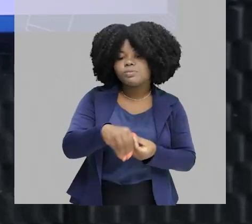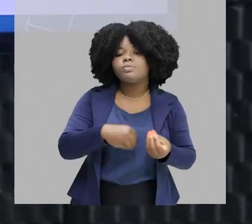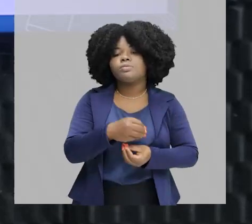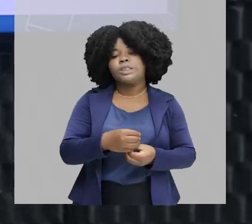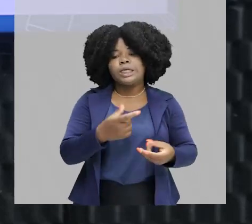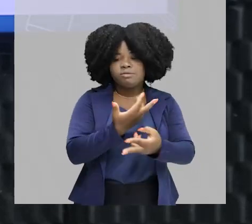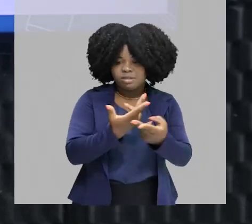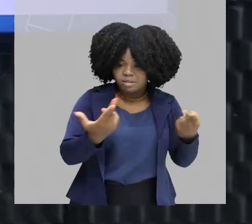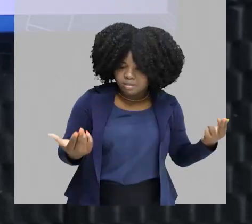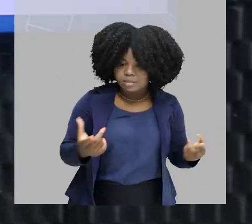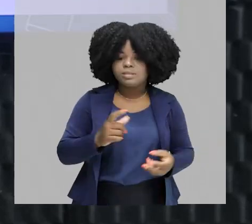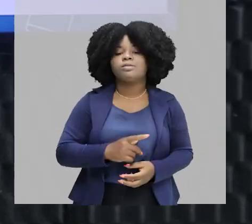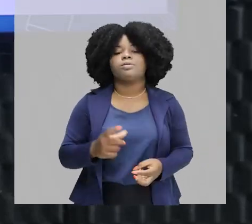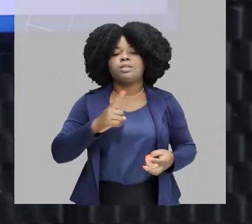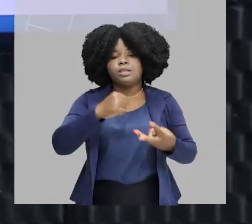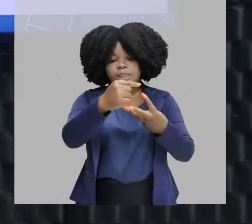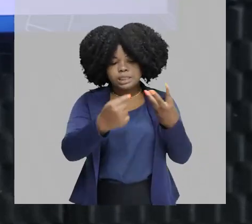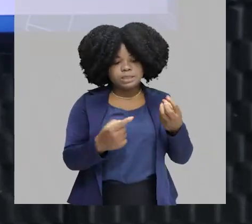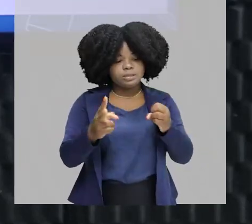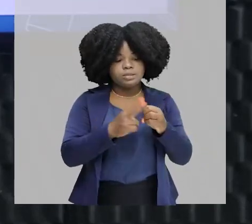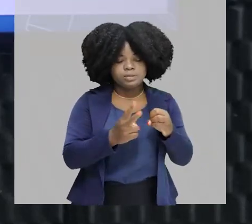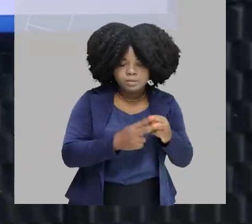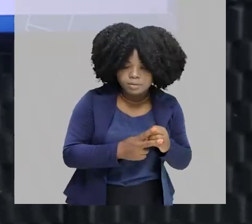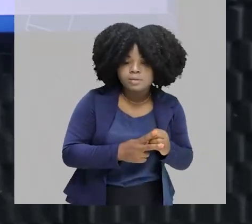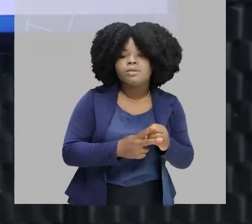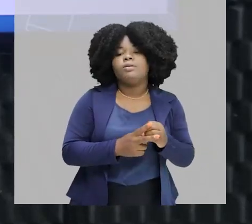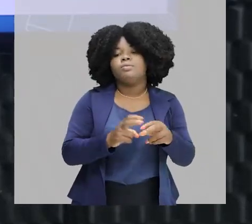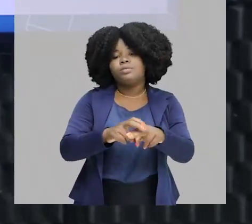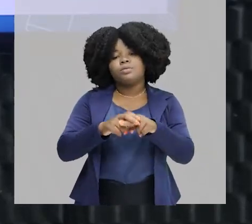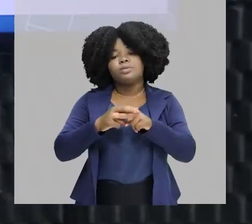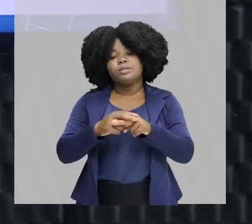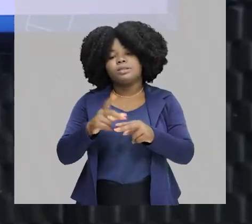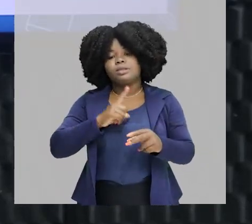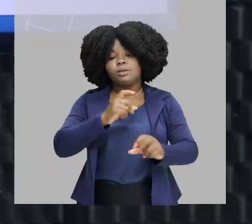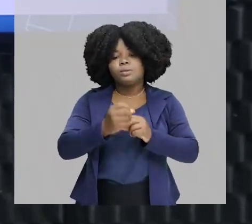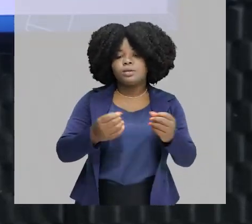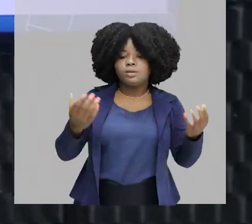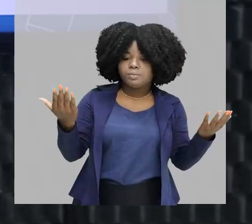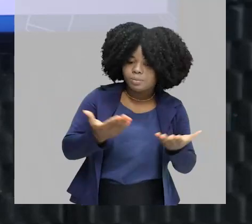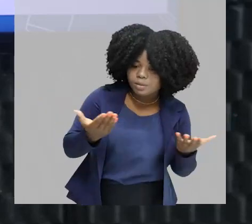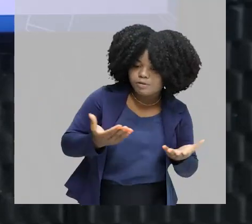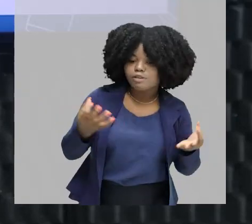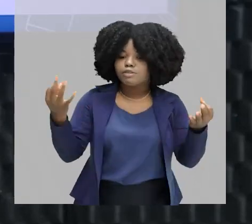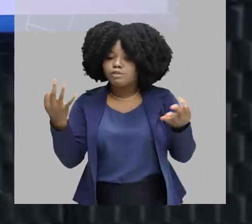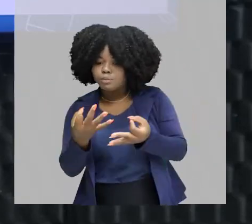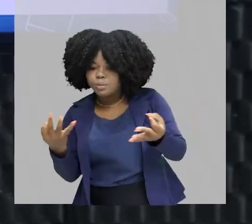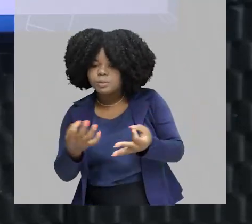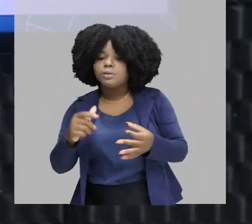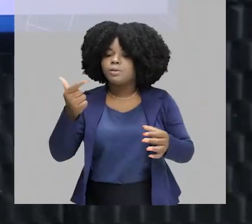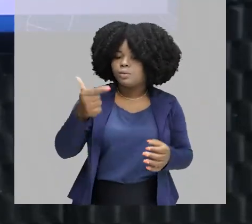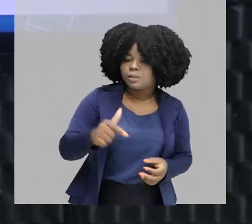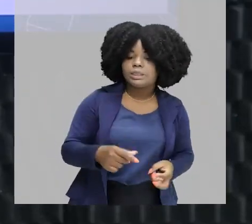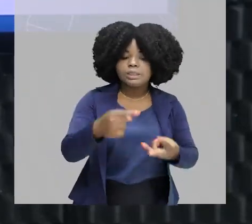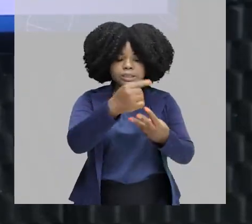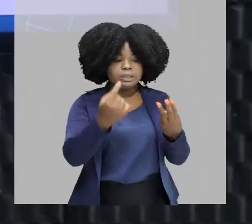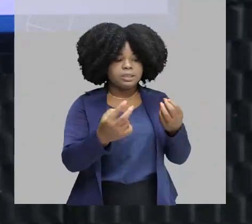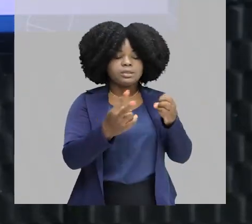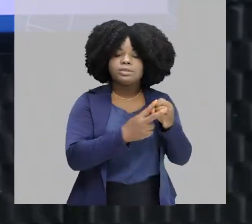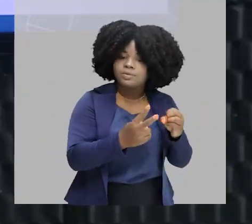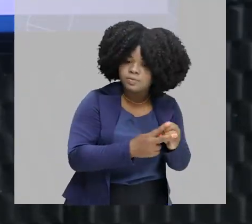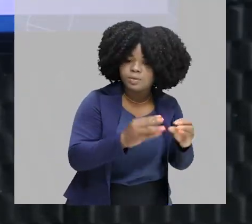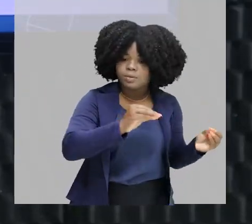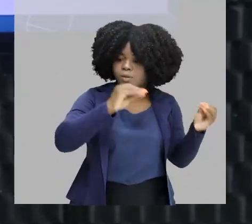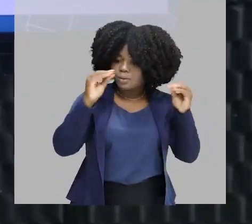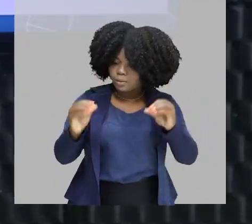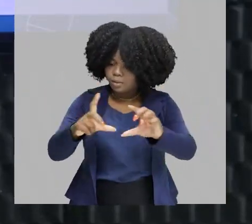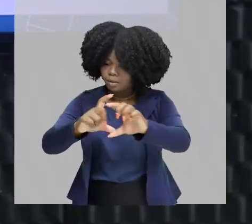por 3 verbos. Justamente por isso que ele tem presente perfeito contínuo. Nós temos 3 verbos para